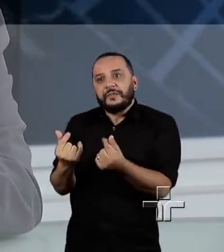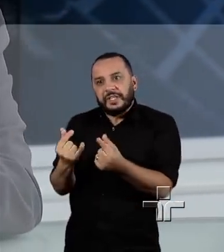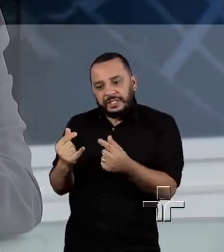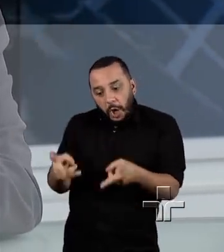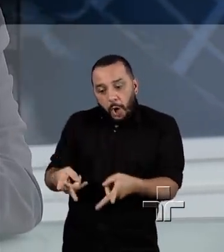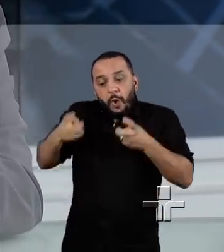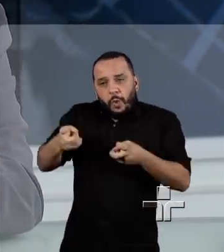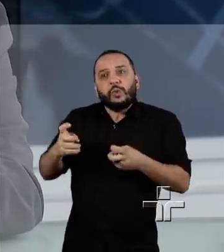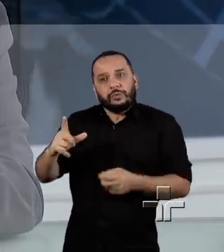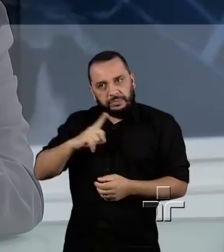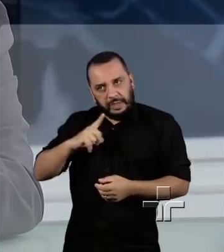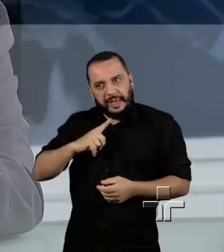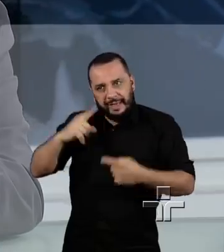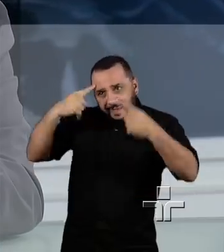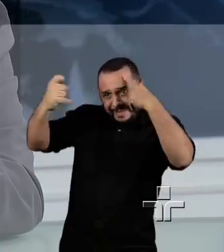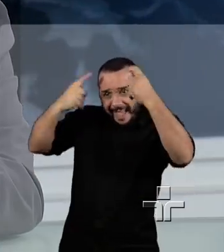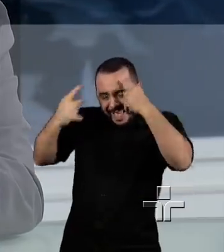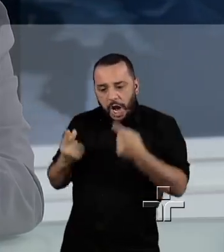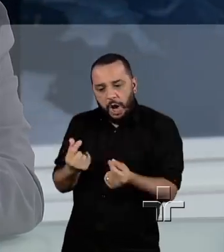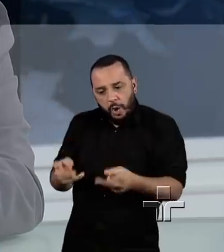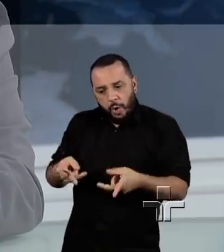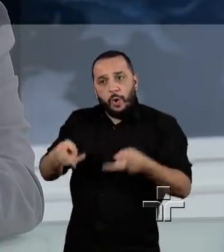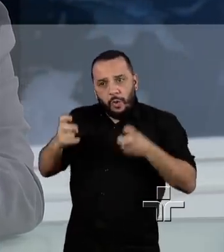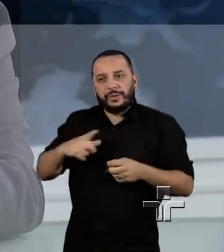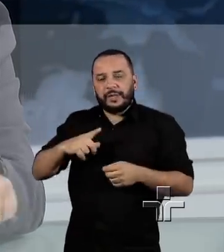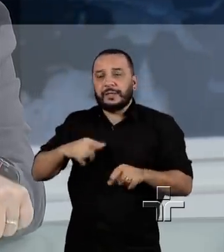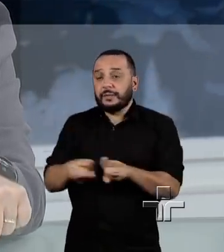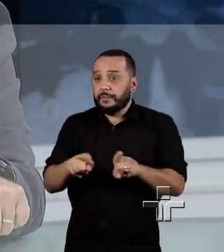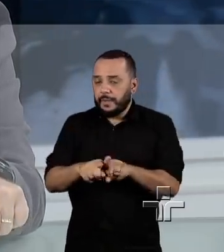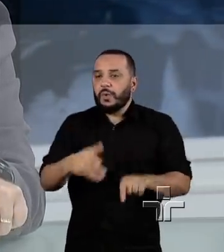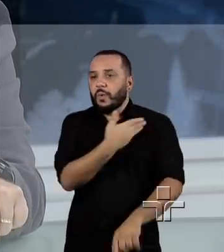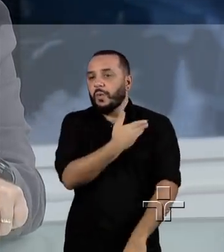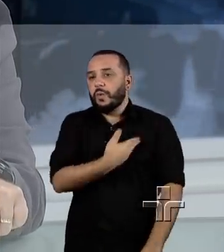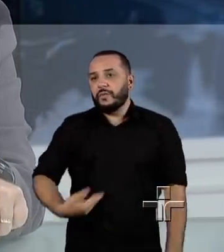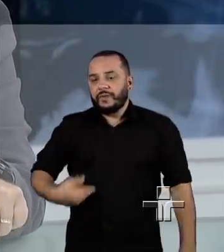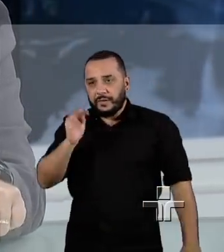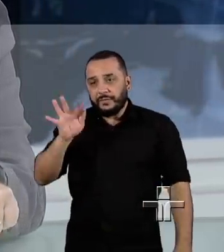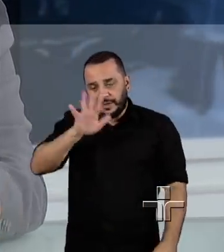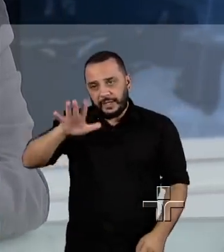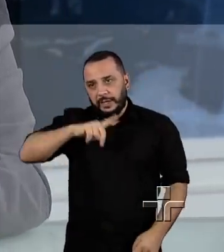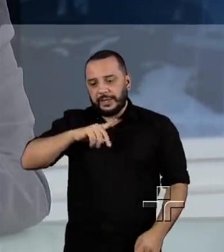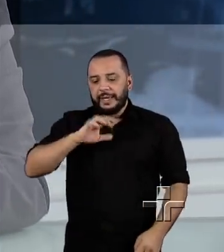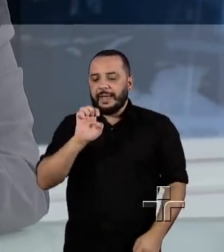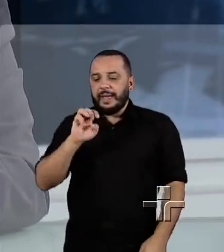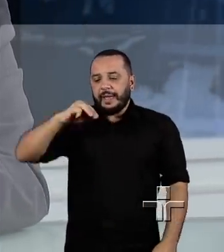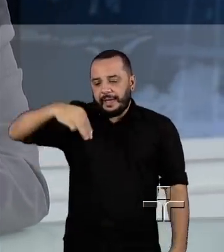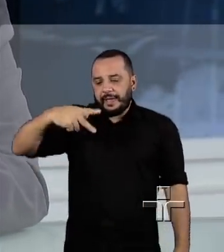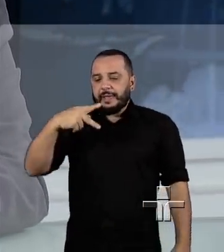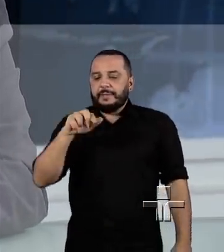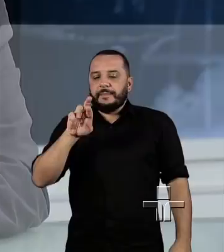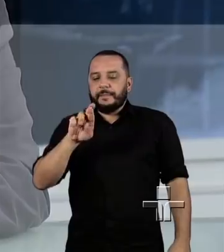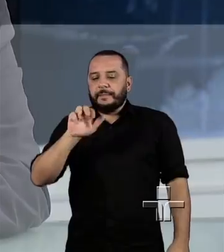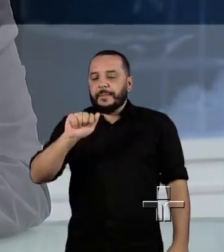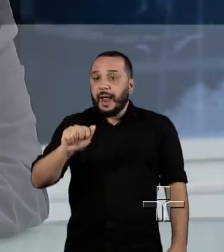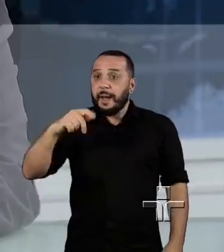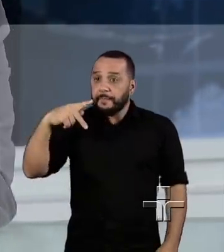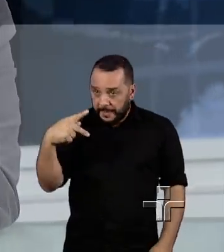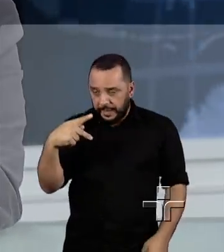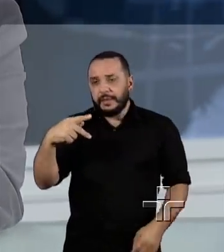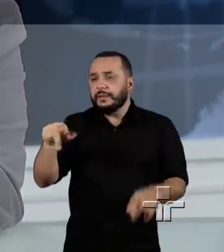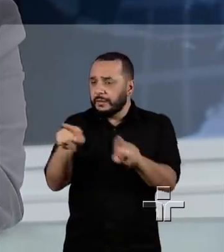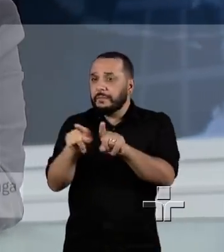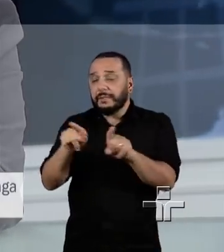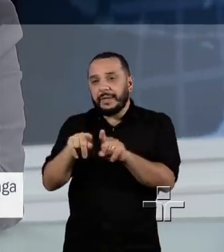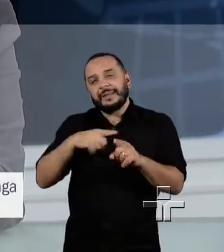próprias ideias. O governo federal fez uma Embrapi e agora as empresas estão se cotizando para fazer isso. E olha, o